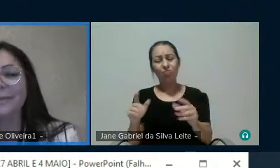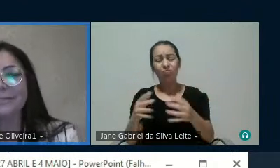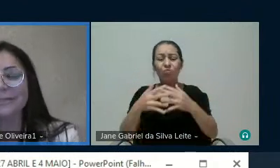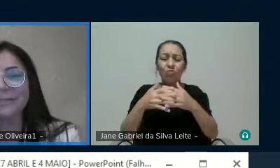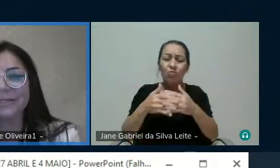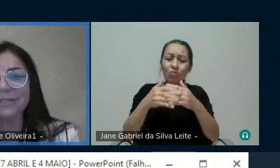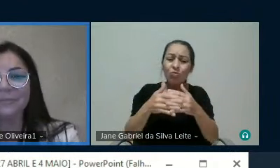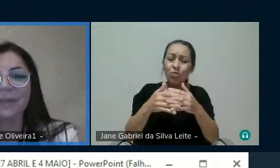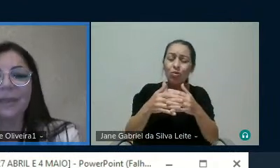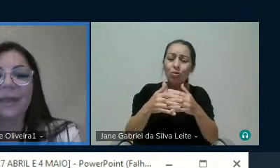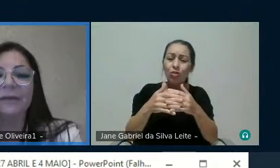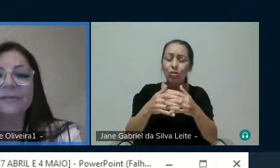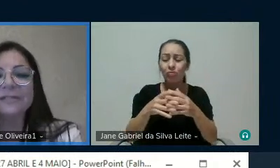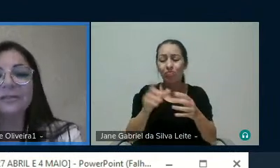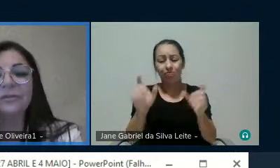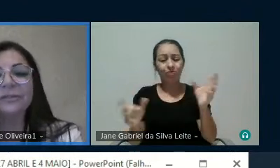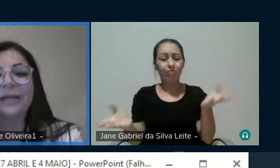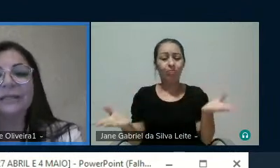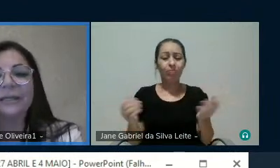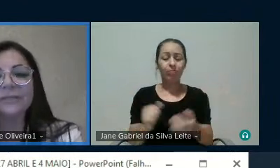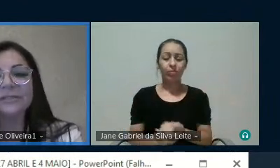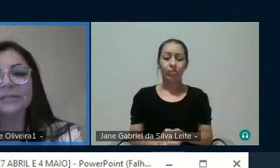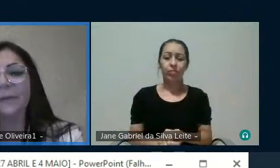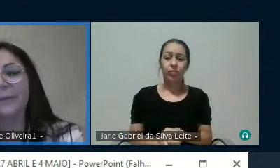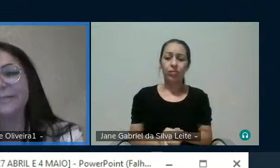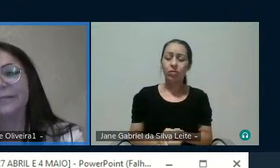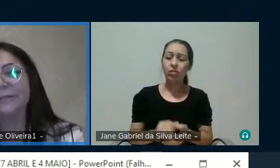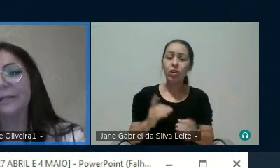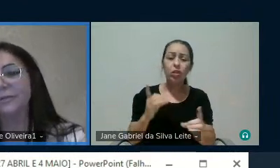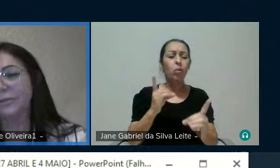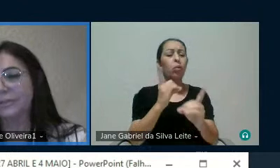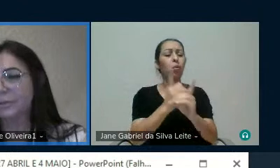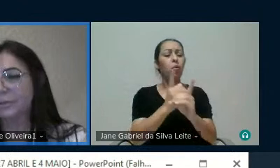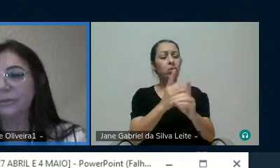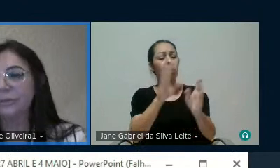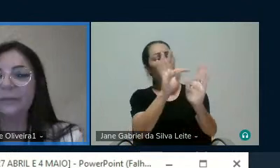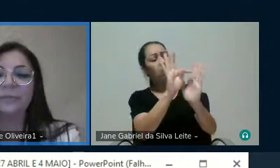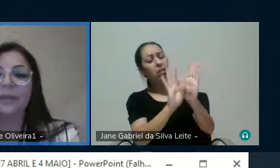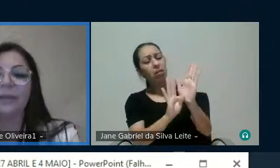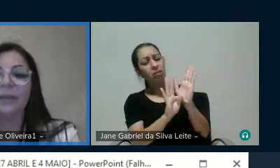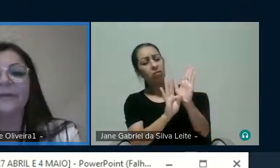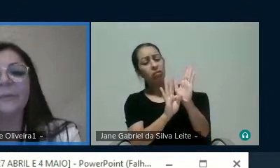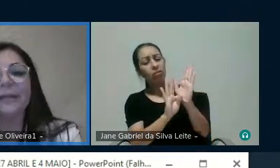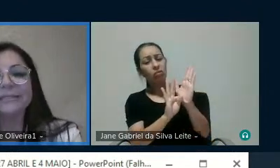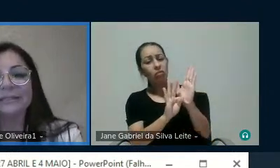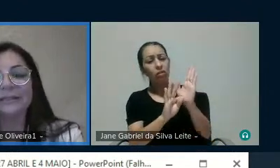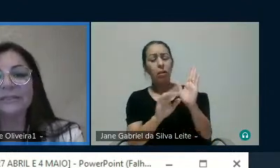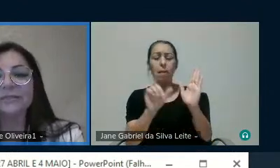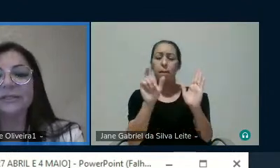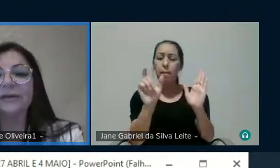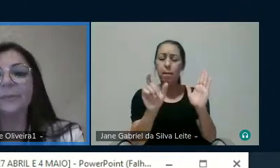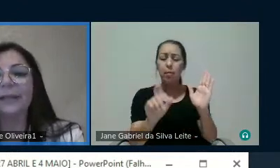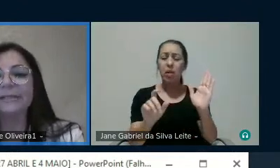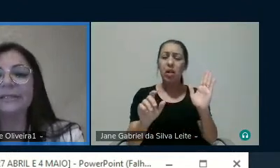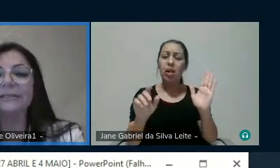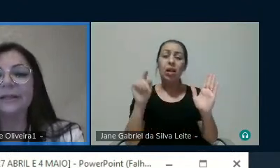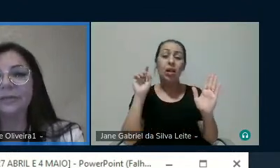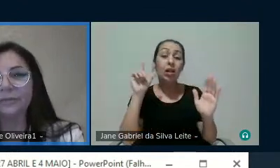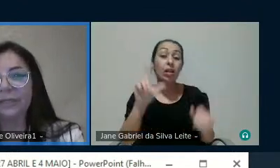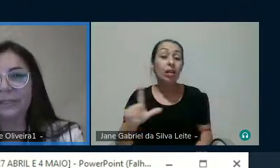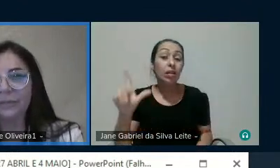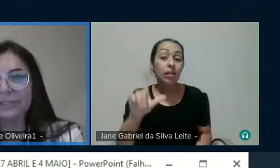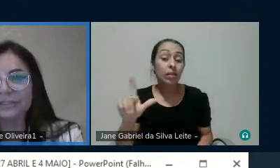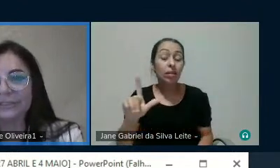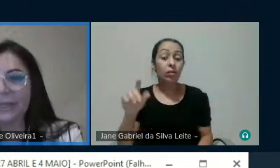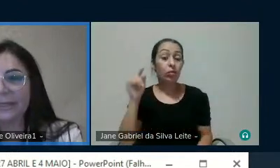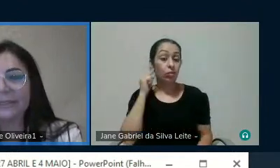né, a cabeça da gente. Vocês vão encontrar textos que vai aparecer literatura surda, vai aparecer textos que aparece